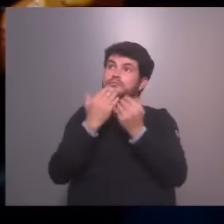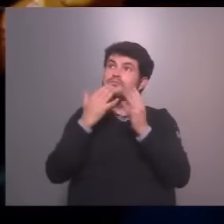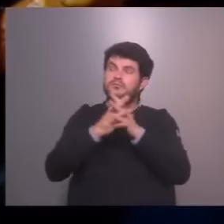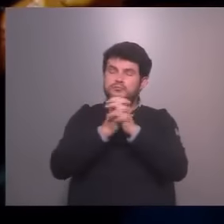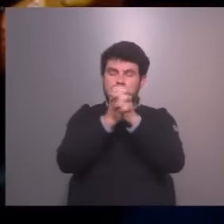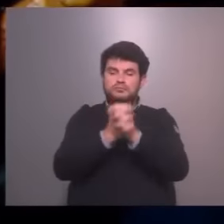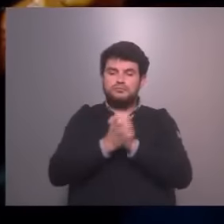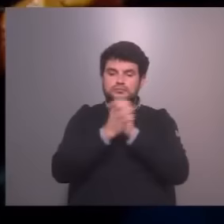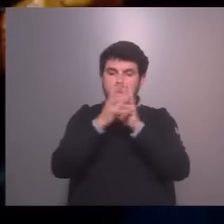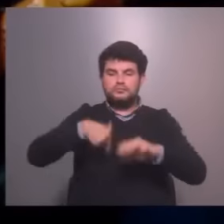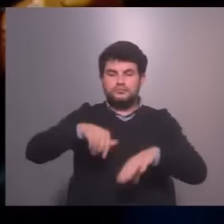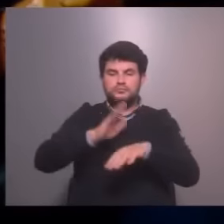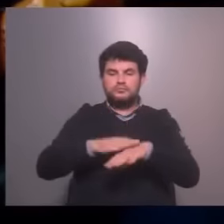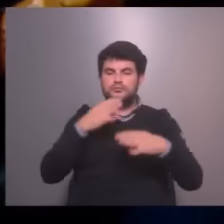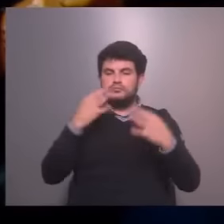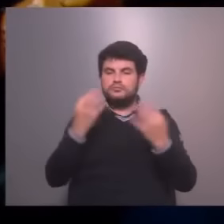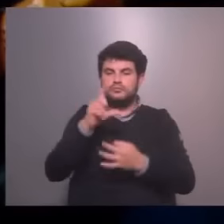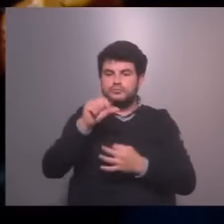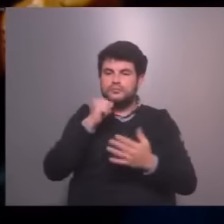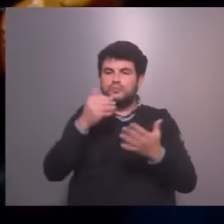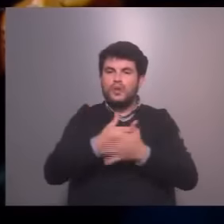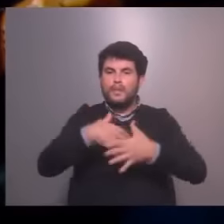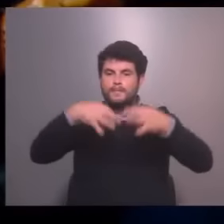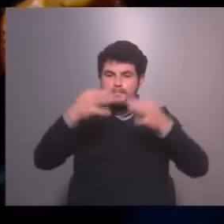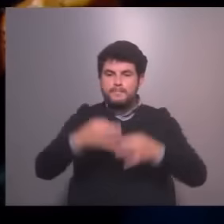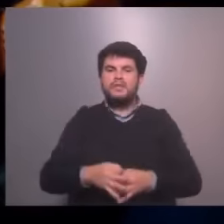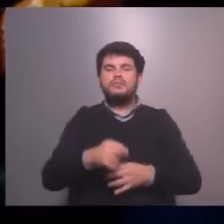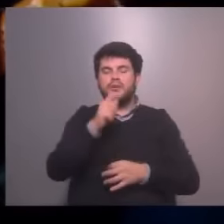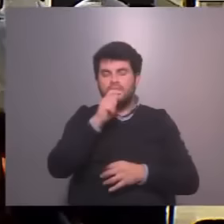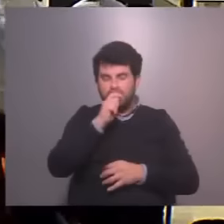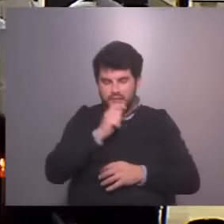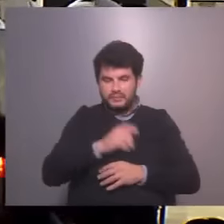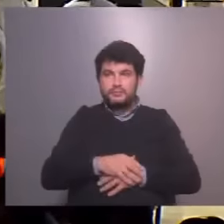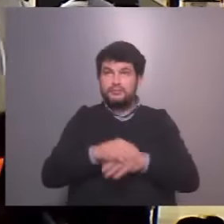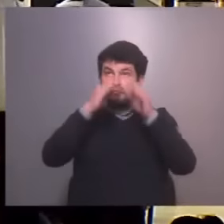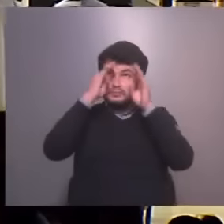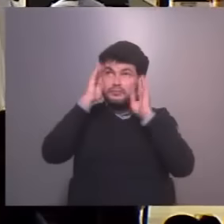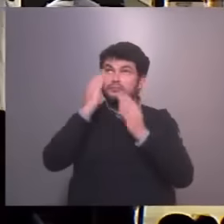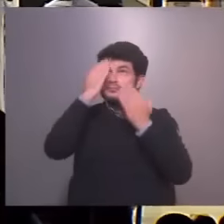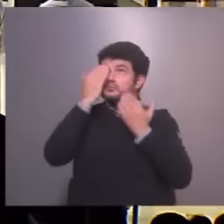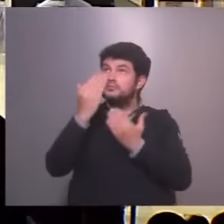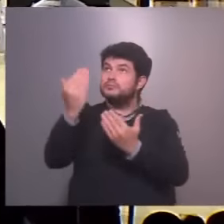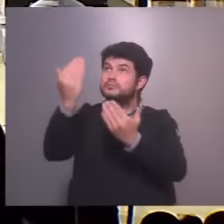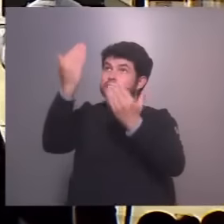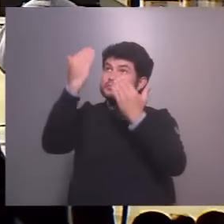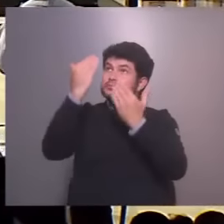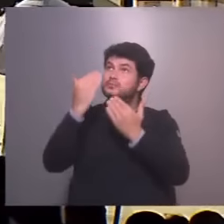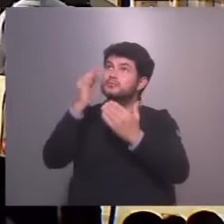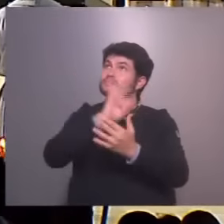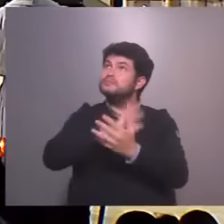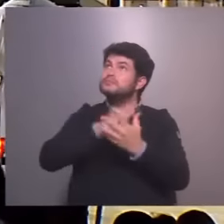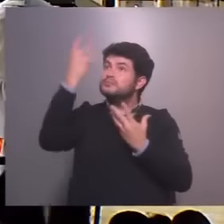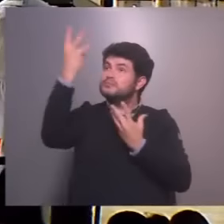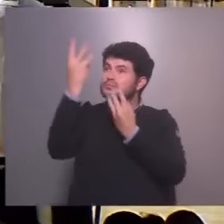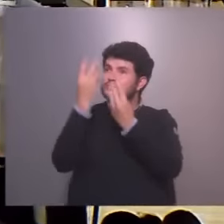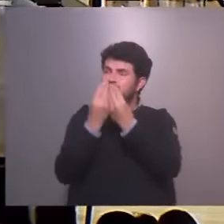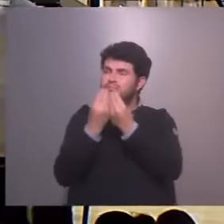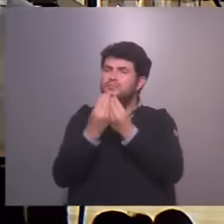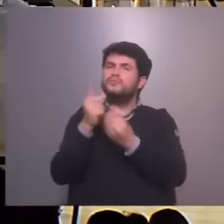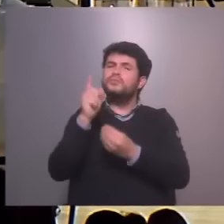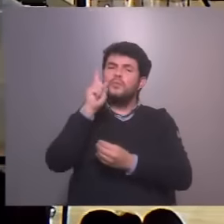vosso ventre, Jesus. Santa Maria, Mãe de Deus, rogai por nós, pecadores, agora e na hora da